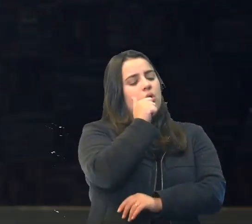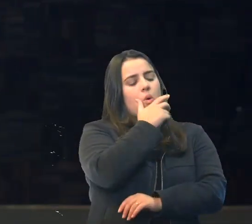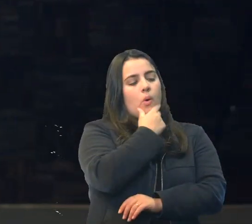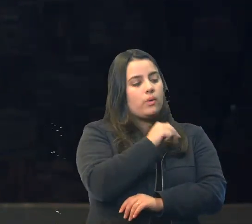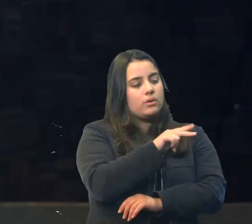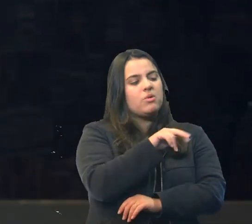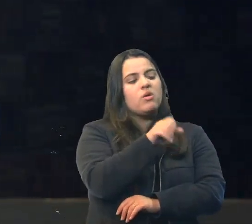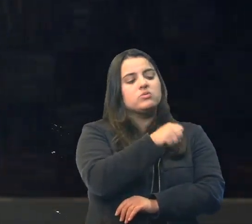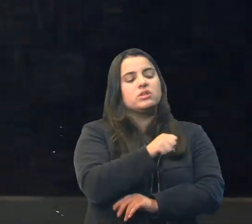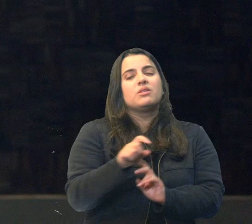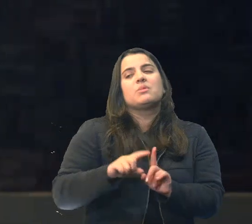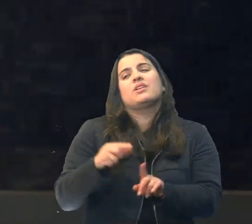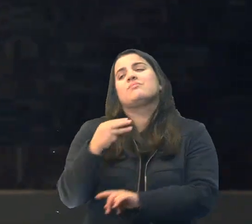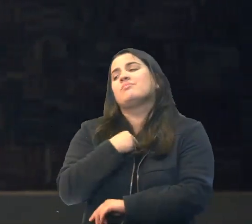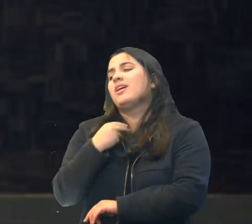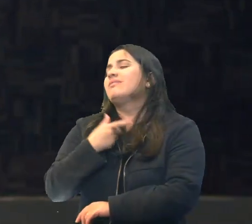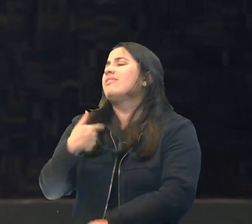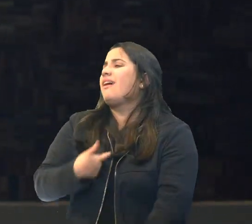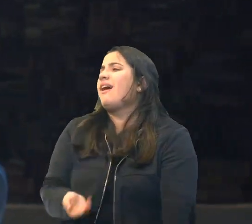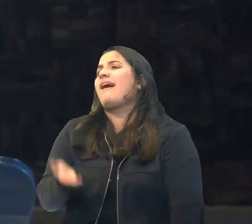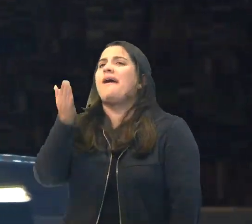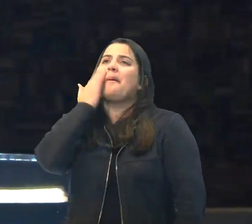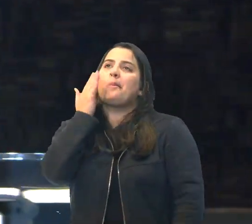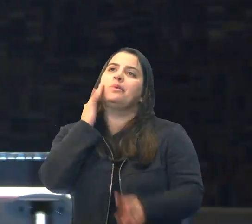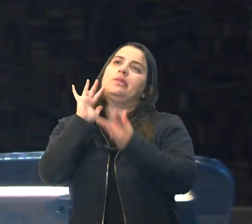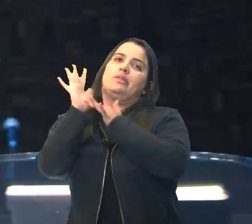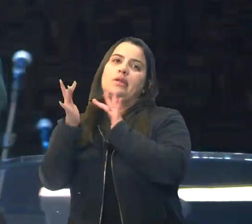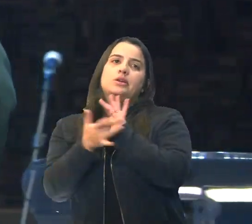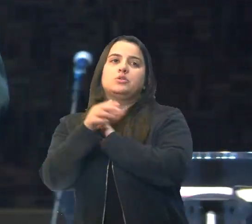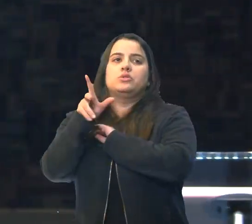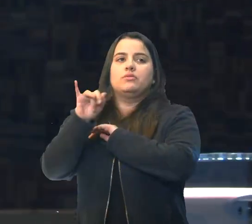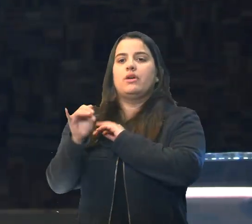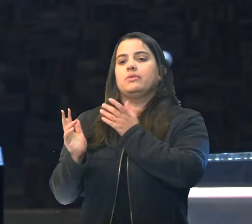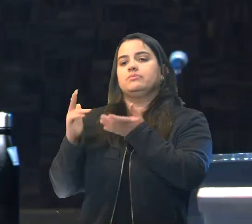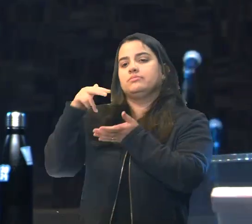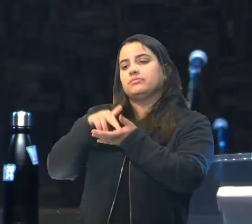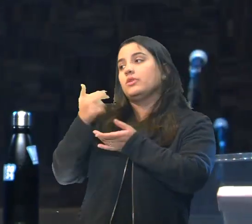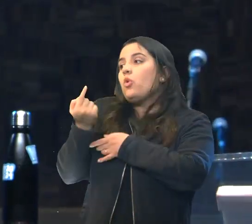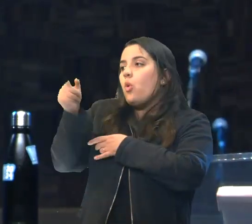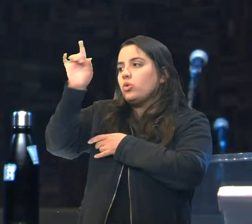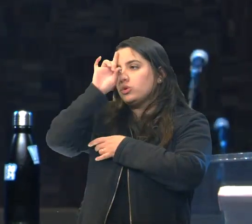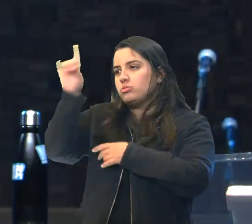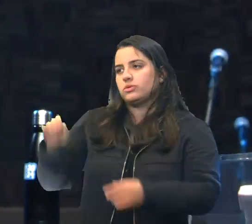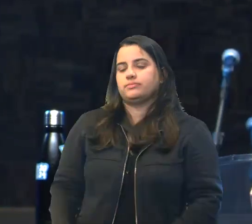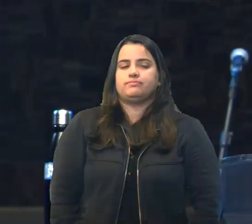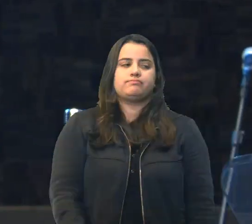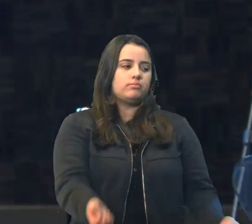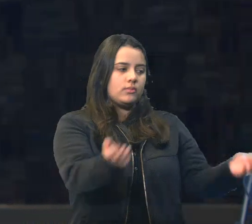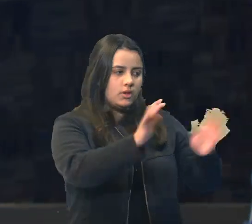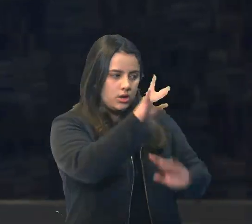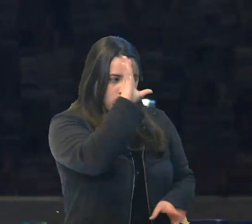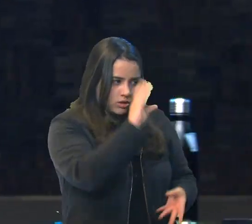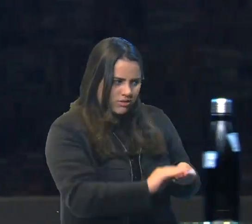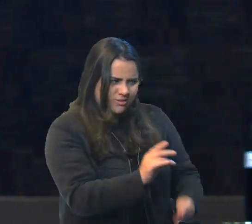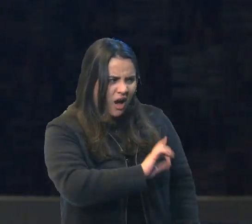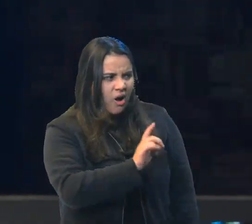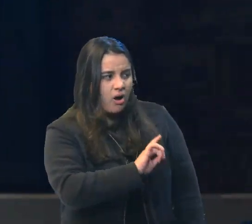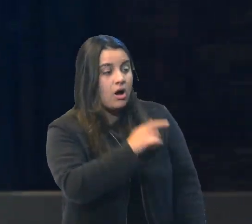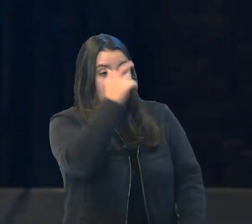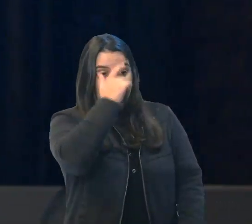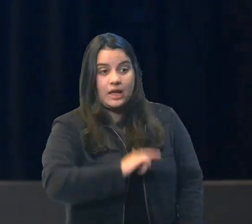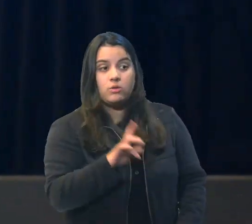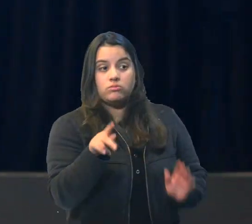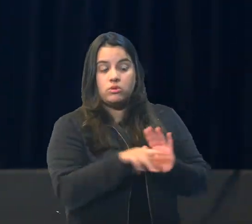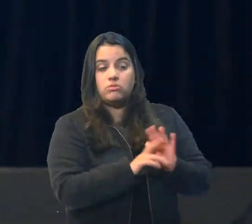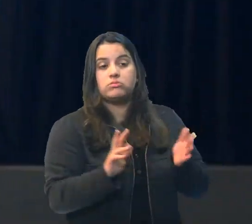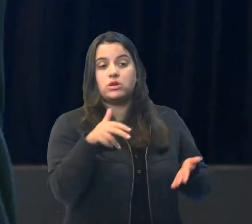assim, Jesus, eu sei que ele vai ressuscitar no último dia. Ele falou, não, você não está entendendo. Eu sou a ressurreição e a